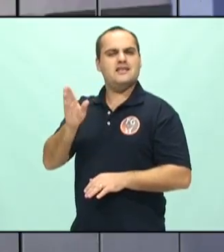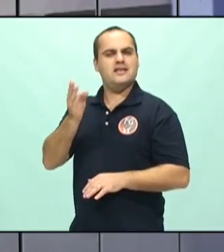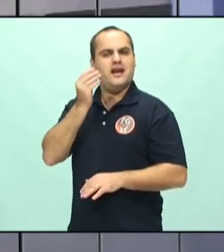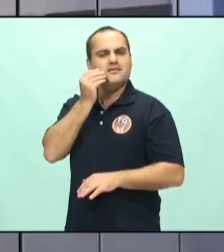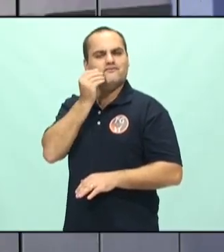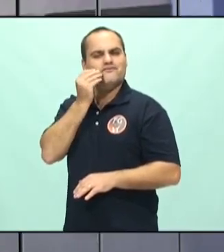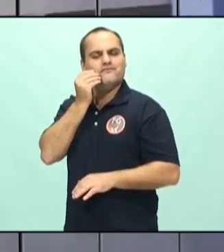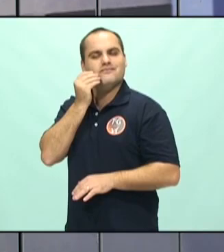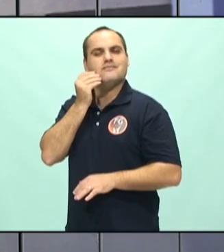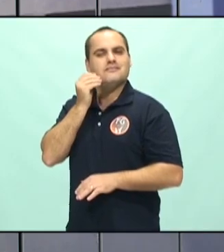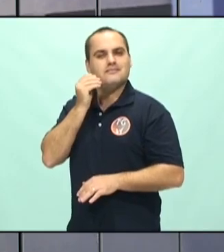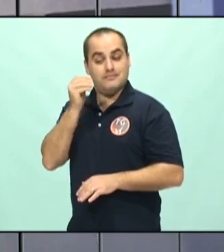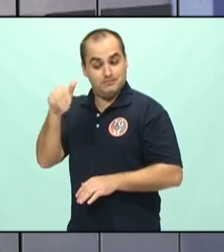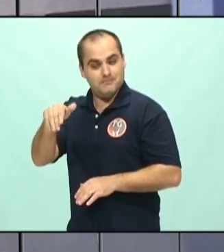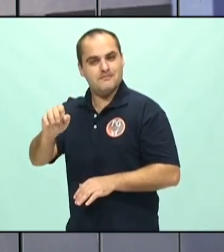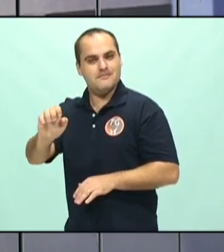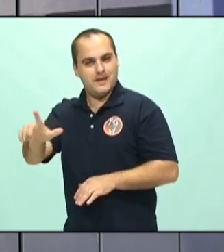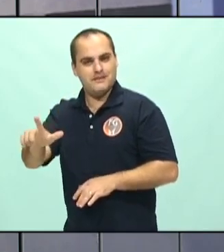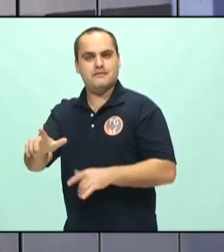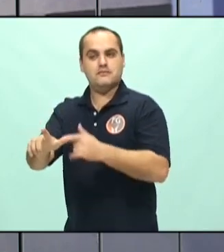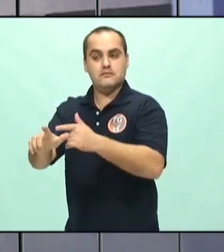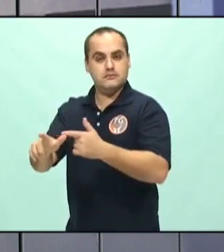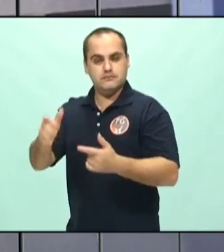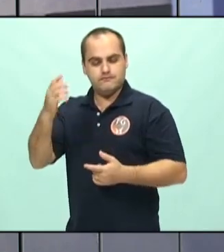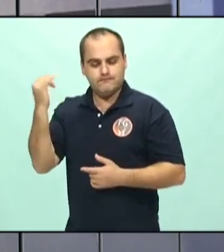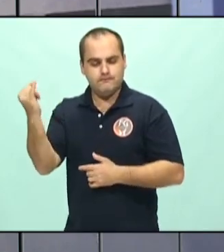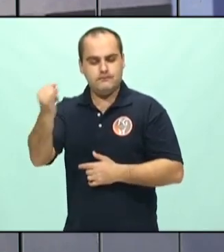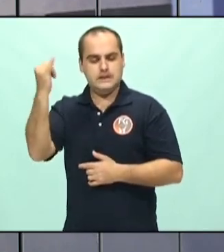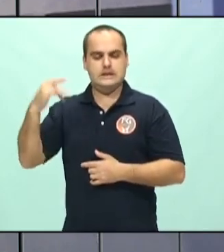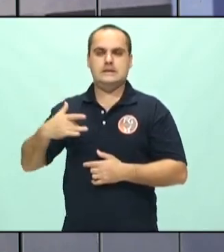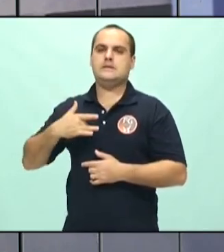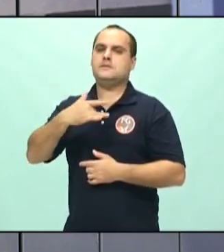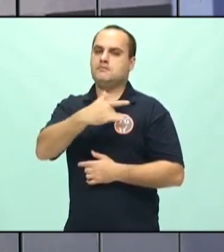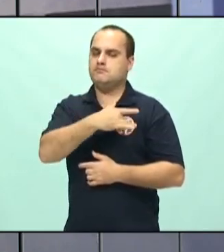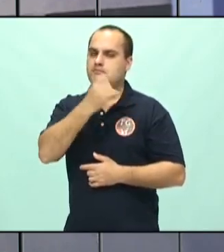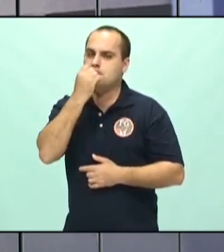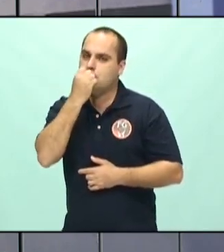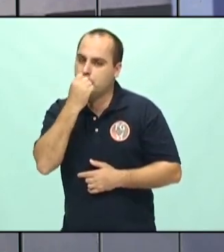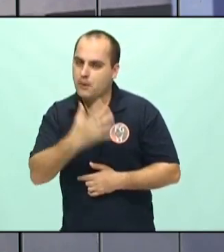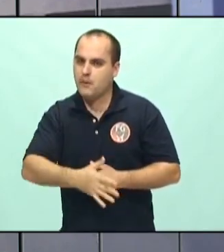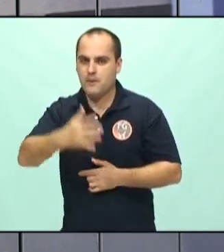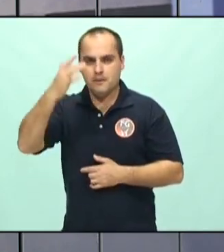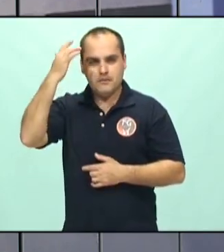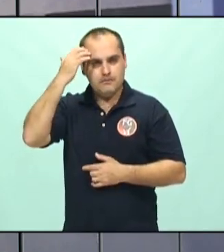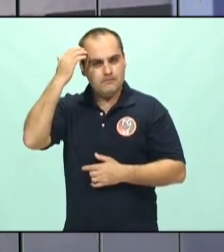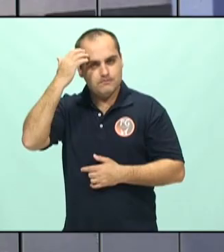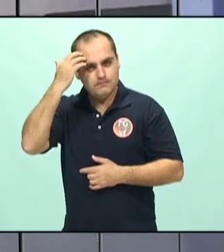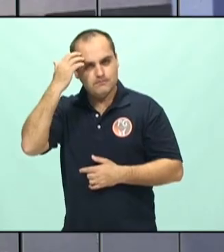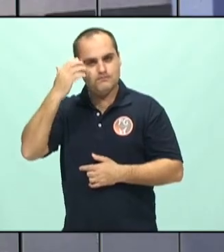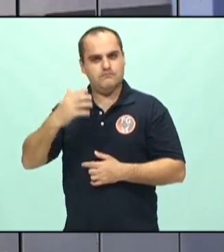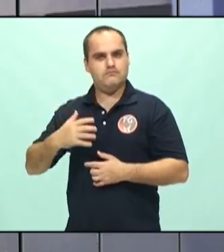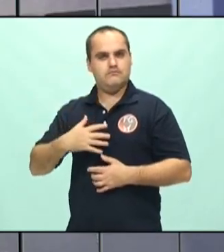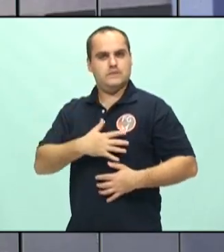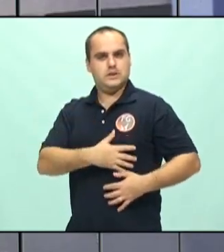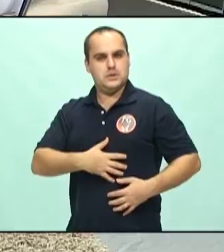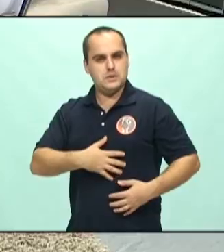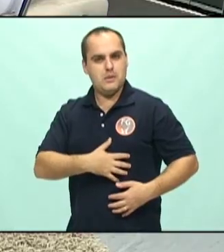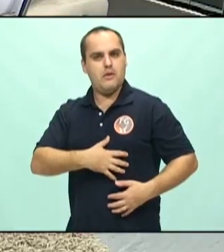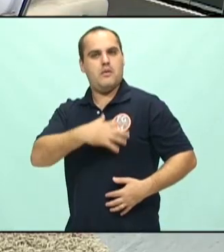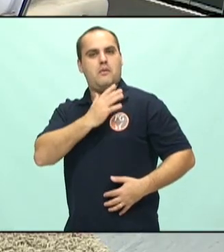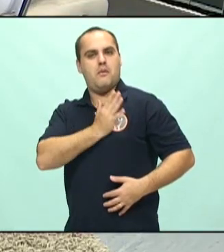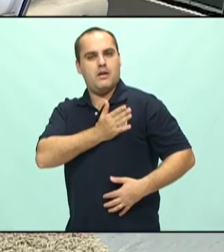esse meu é muito importante para a saúde do ser humano é muito bom pra cabeça estômago coração